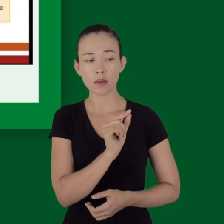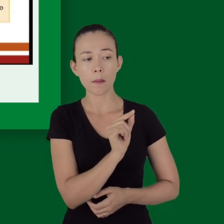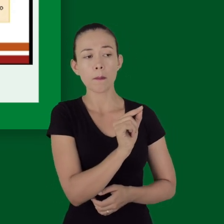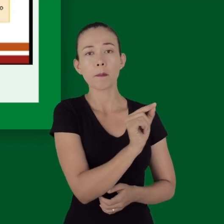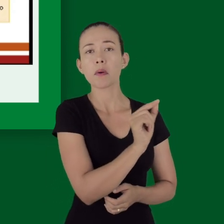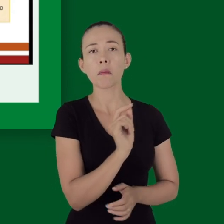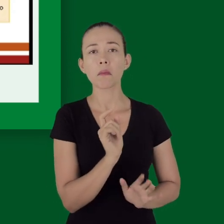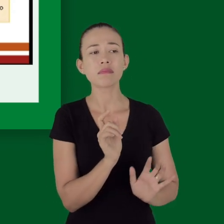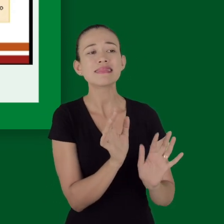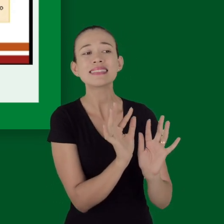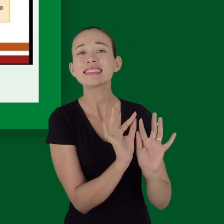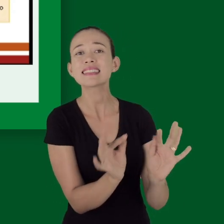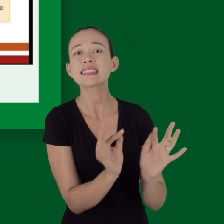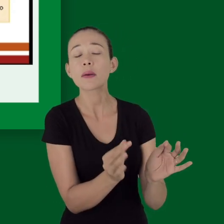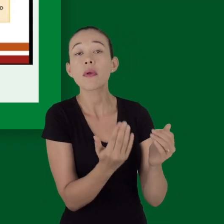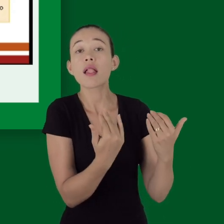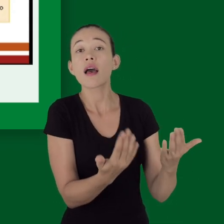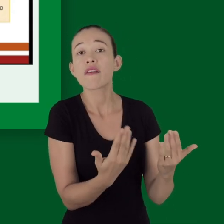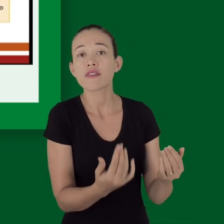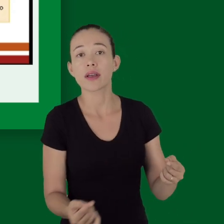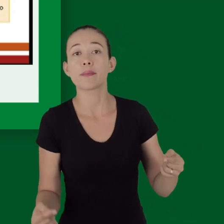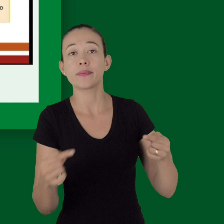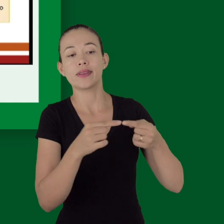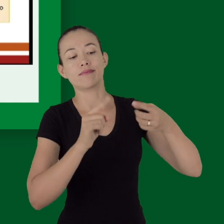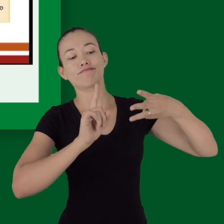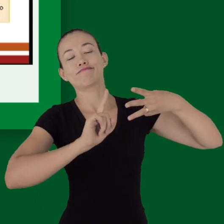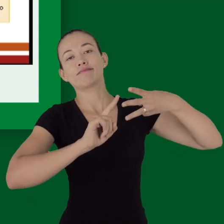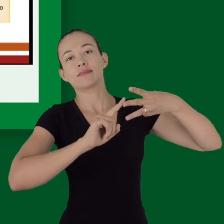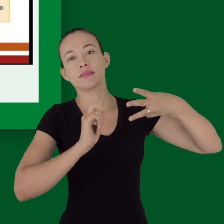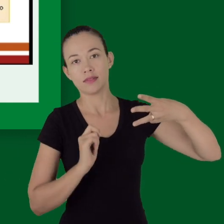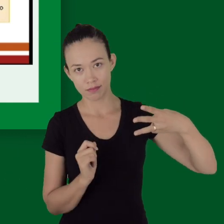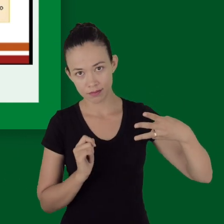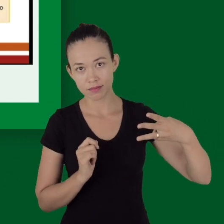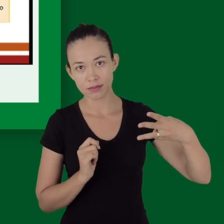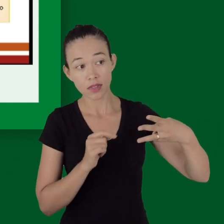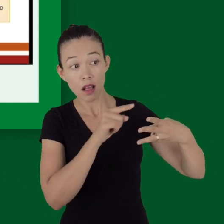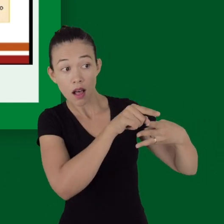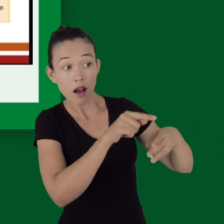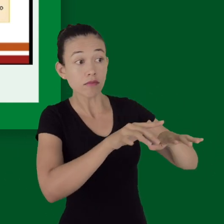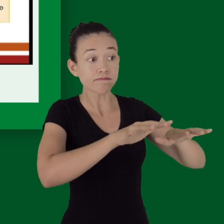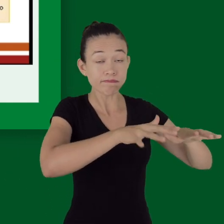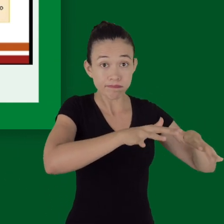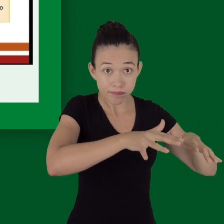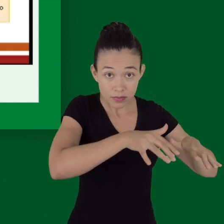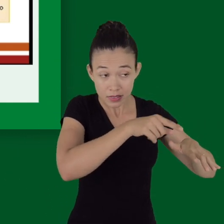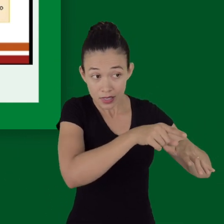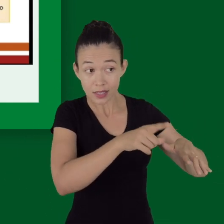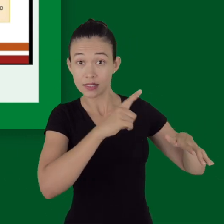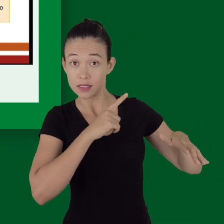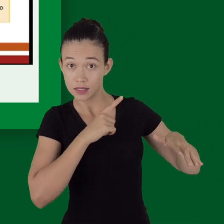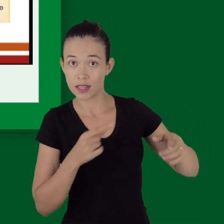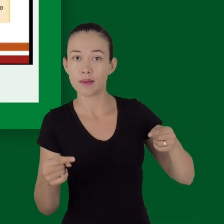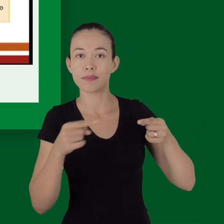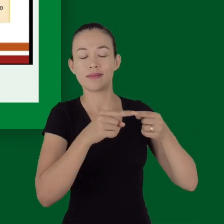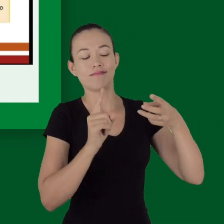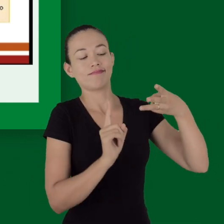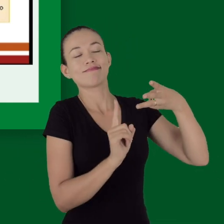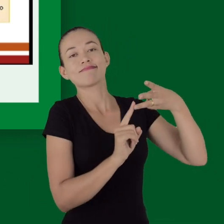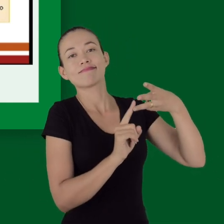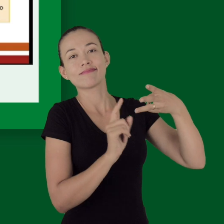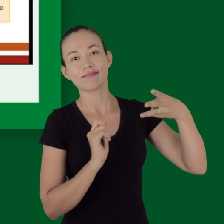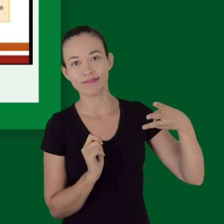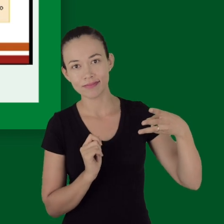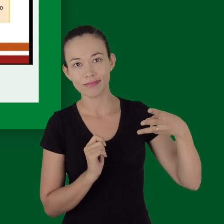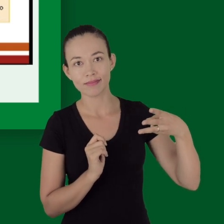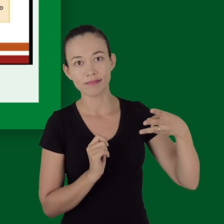que eu tenho toque leve, percepção do toque leve, eu tenho preservação do trato espino-talâmico, eu tenho percepção de vibração, então